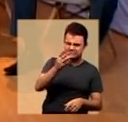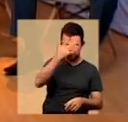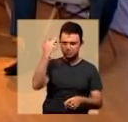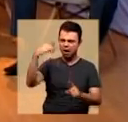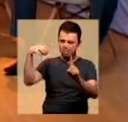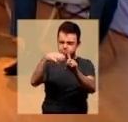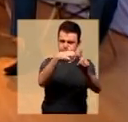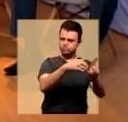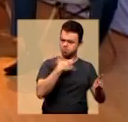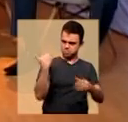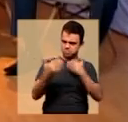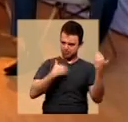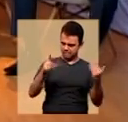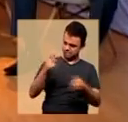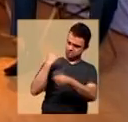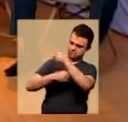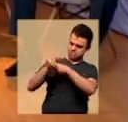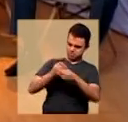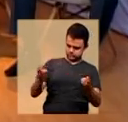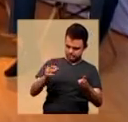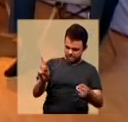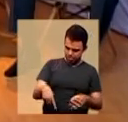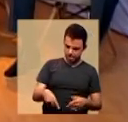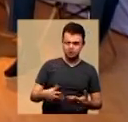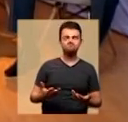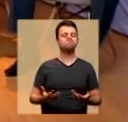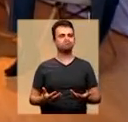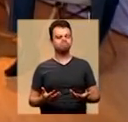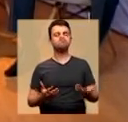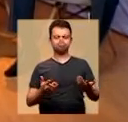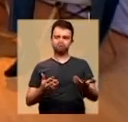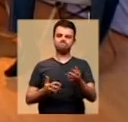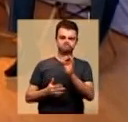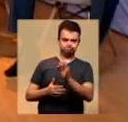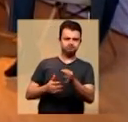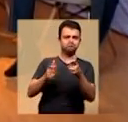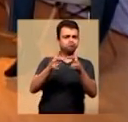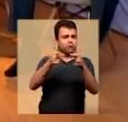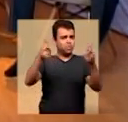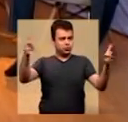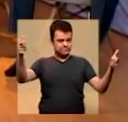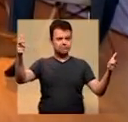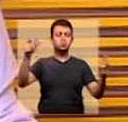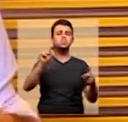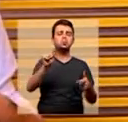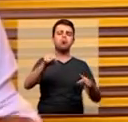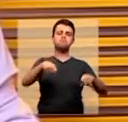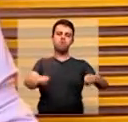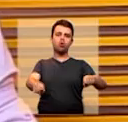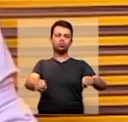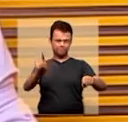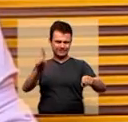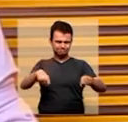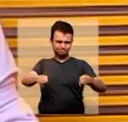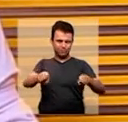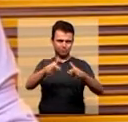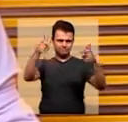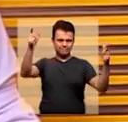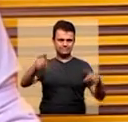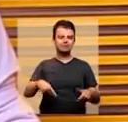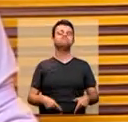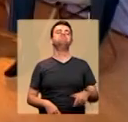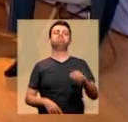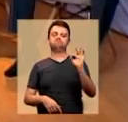ano passado. no ano passado. No ano passado. Ô, Daqui. Márcia, e a maioria deles, um número bastante significativo, estava de moto, é isso, né?